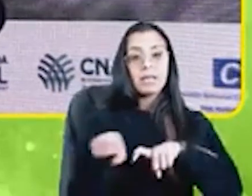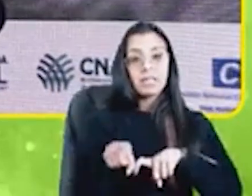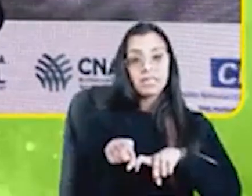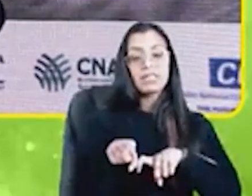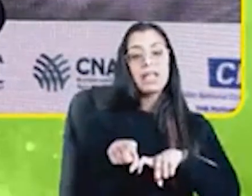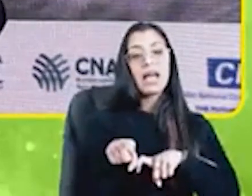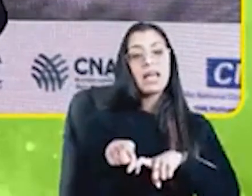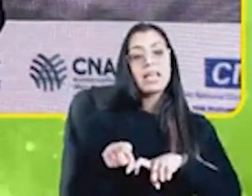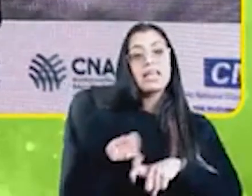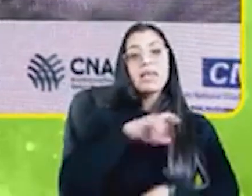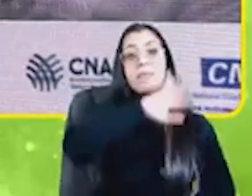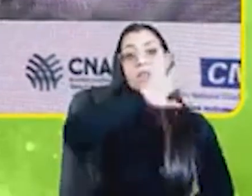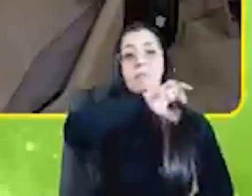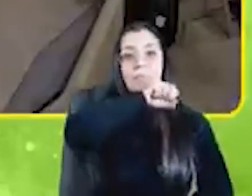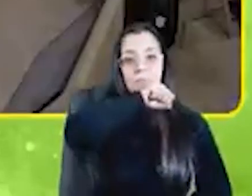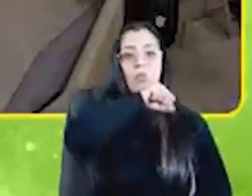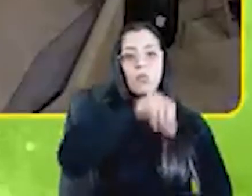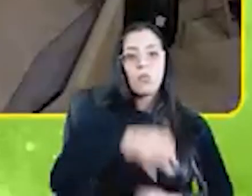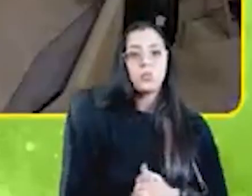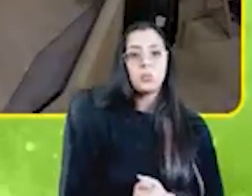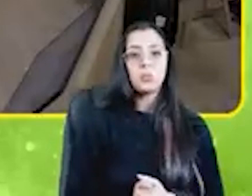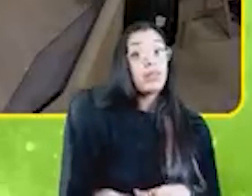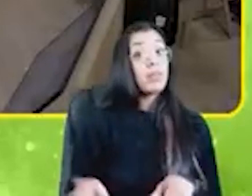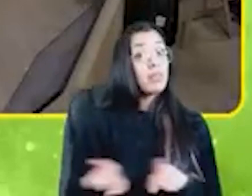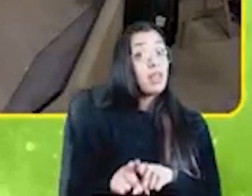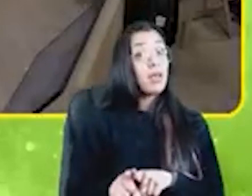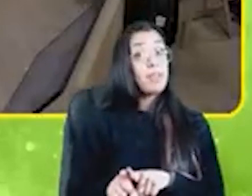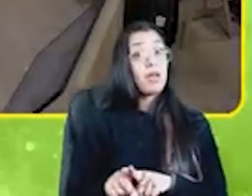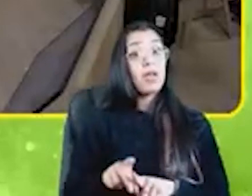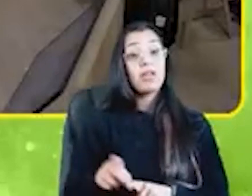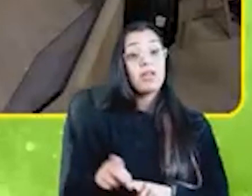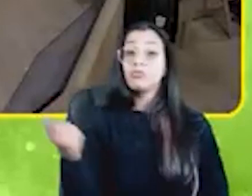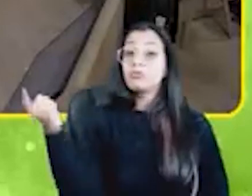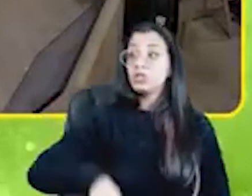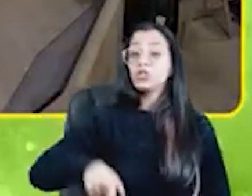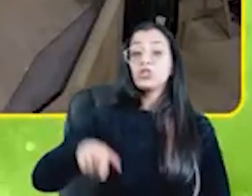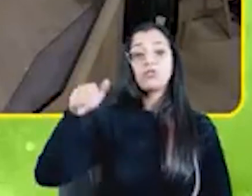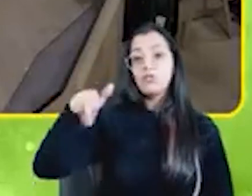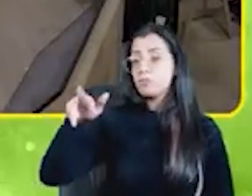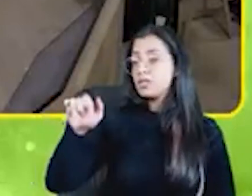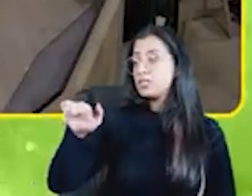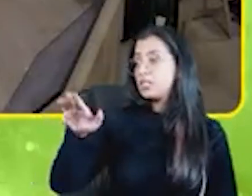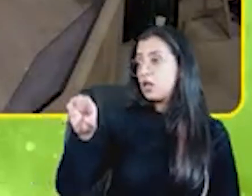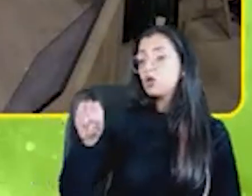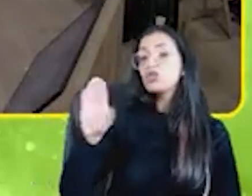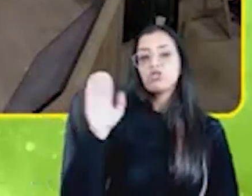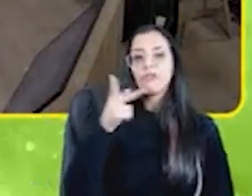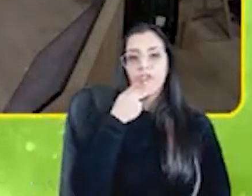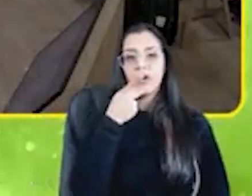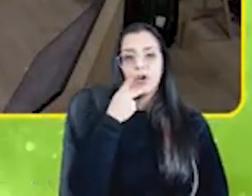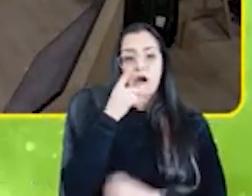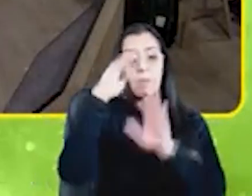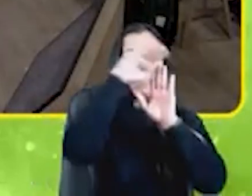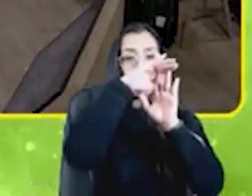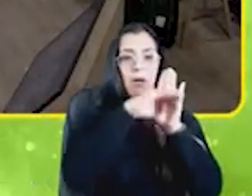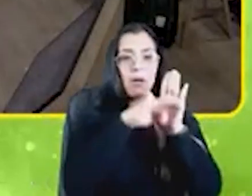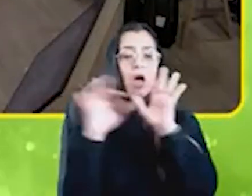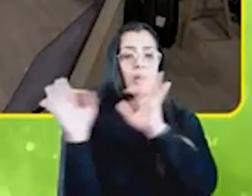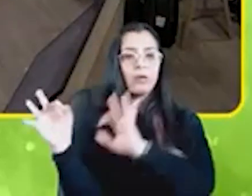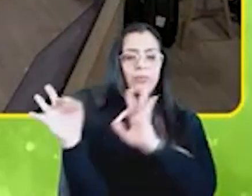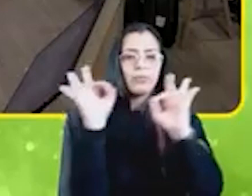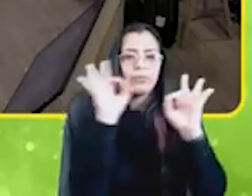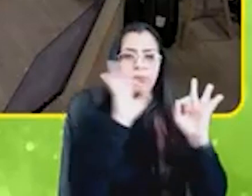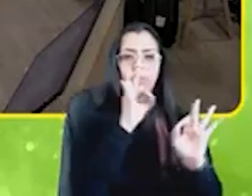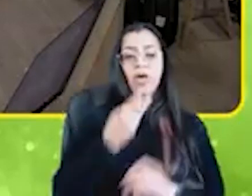Pecuária reforçando aqui que o Marcelo também já falou né que estamos com toda a programação transmitida ao vivo através